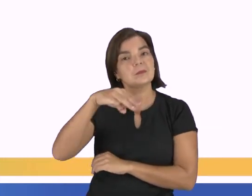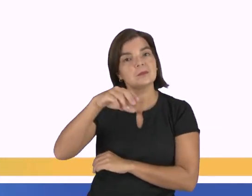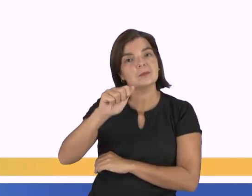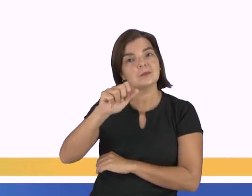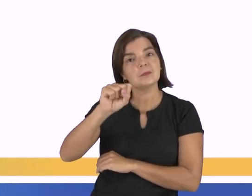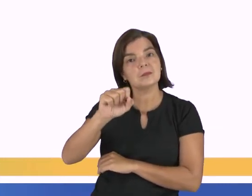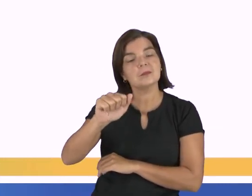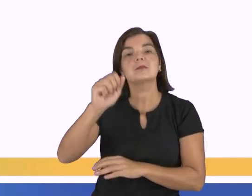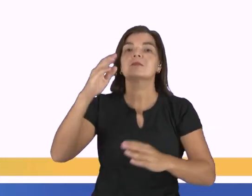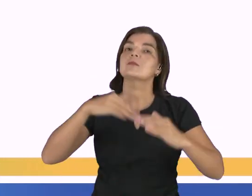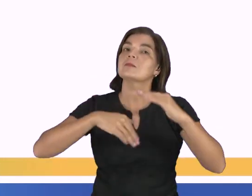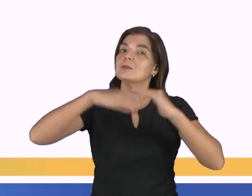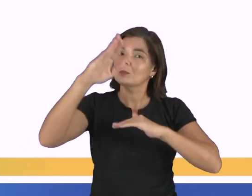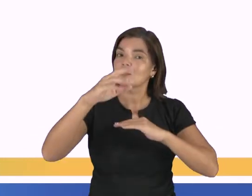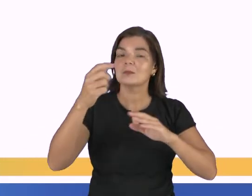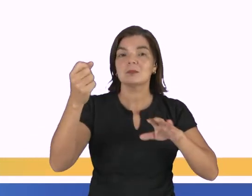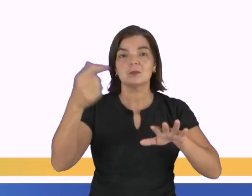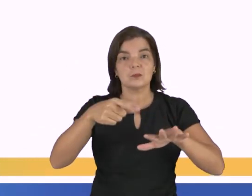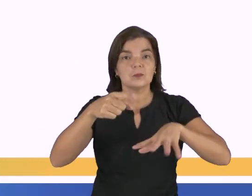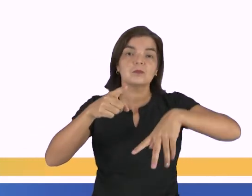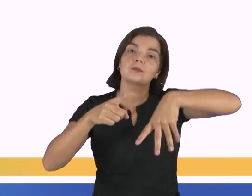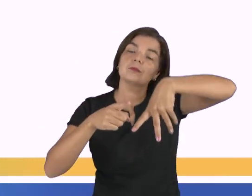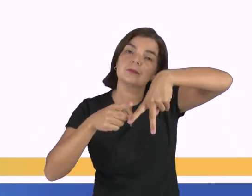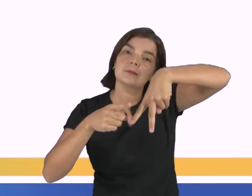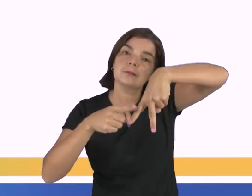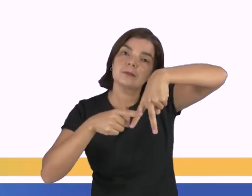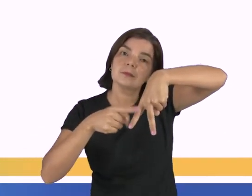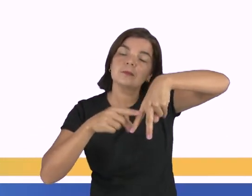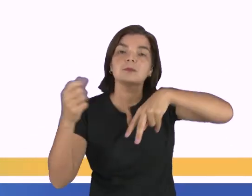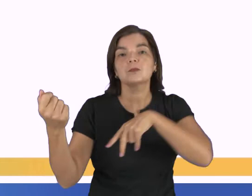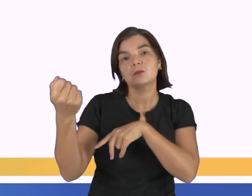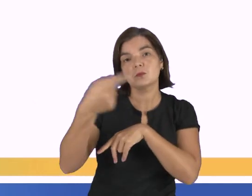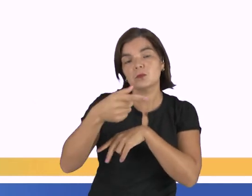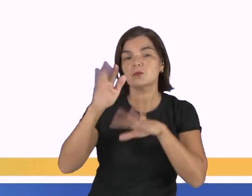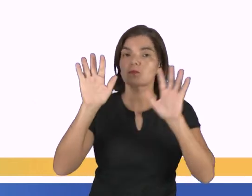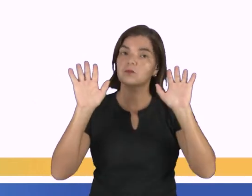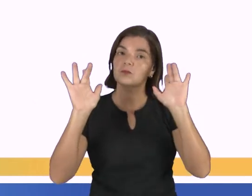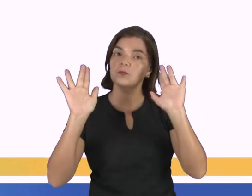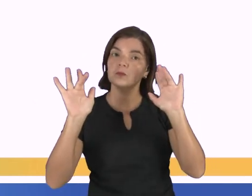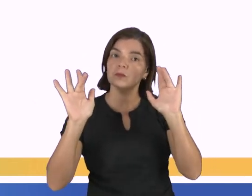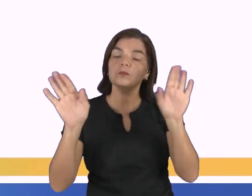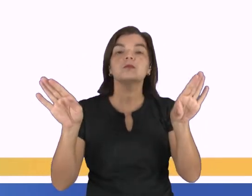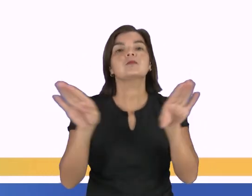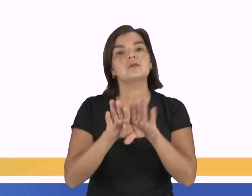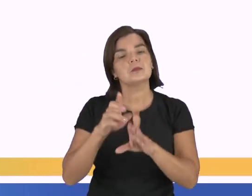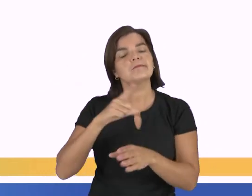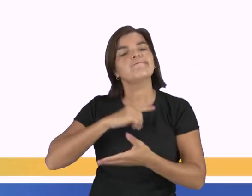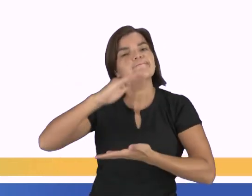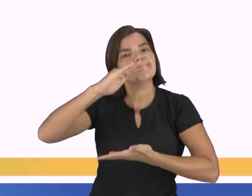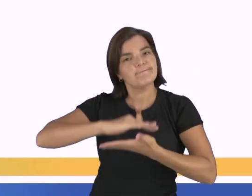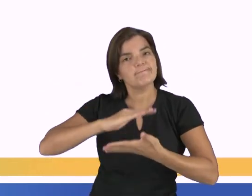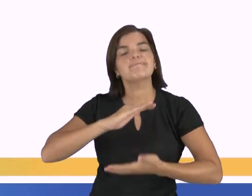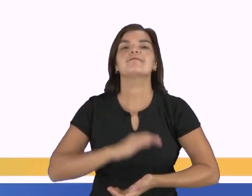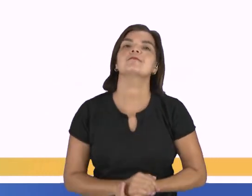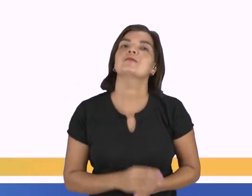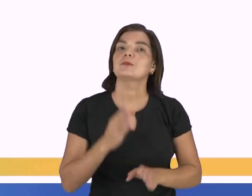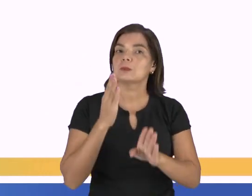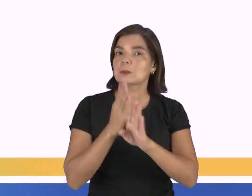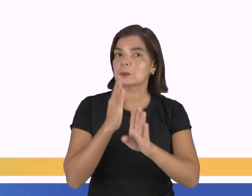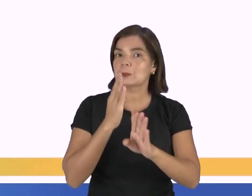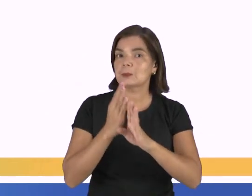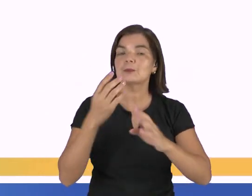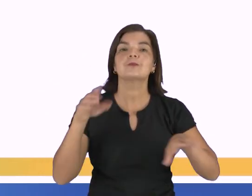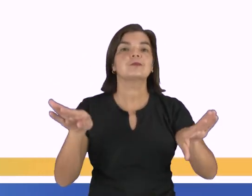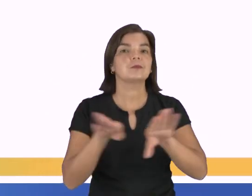na perna do que uma massa de água sobre a mão. Então, no caso, a perna ali teria uma pressão maior, justamente porque tem